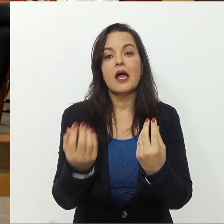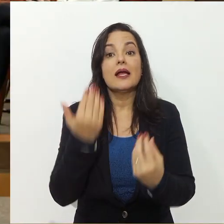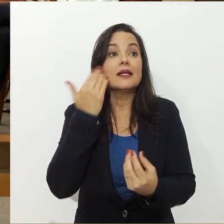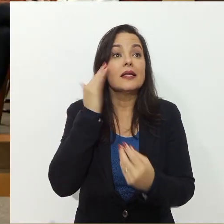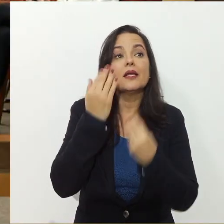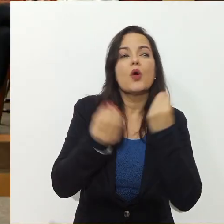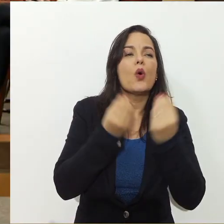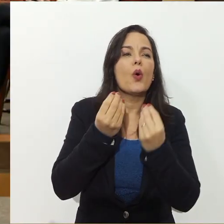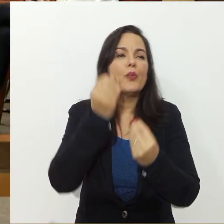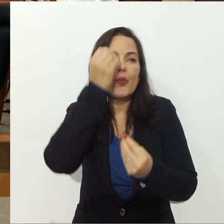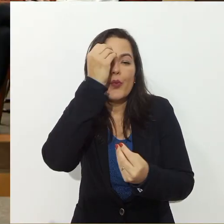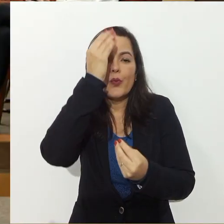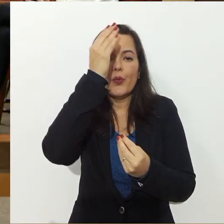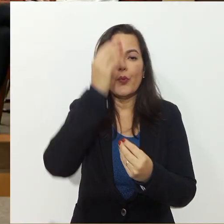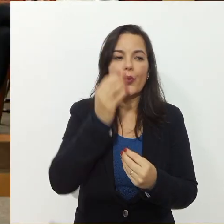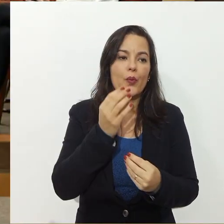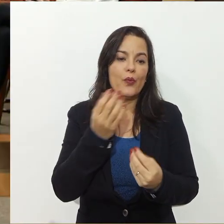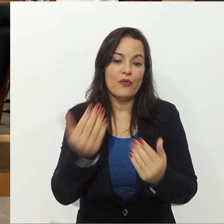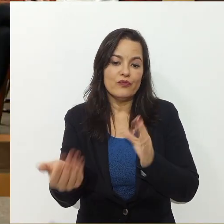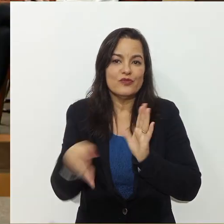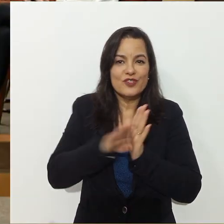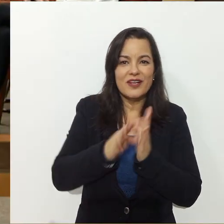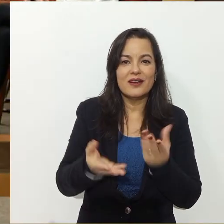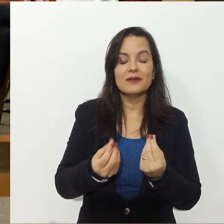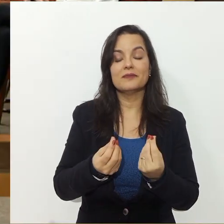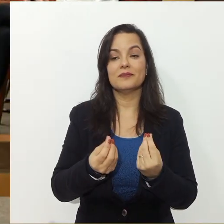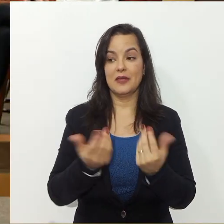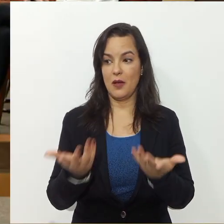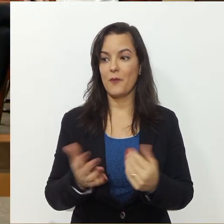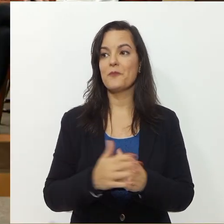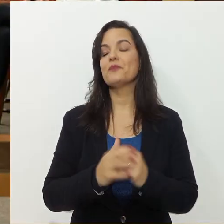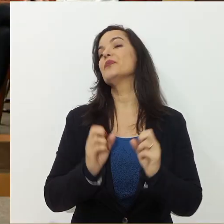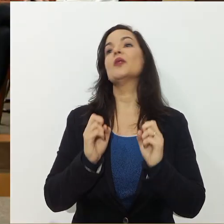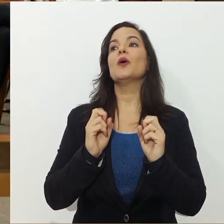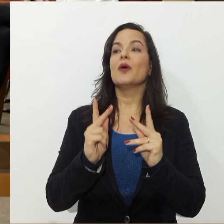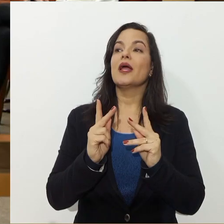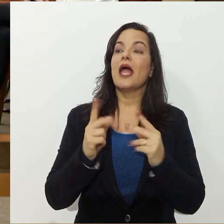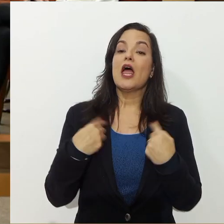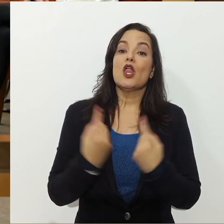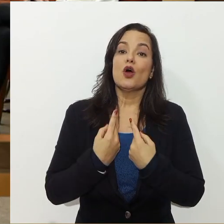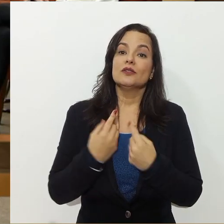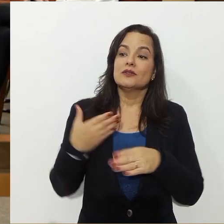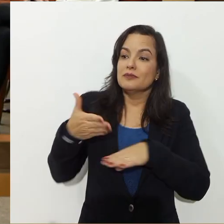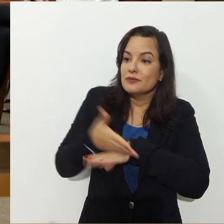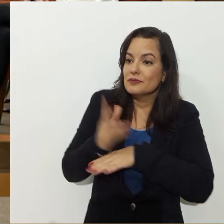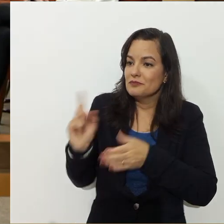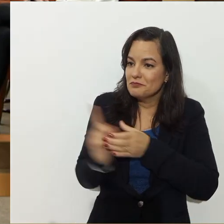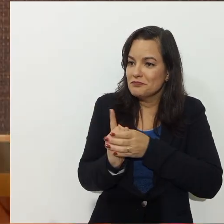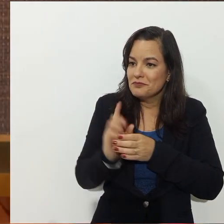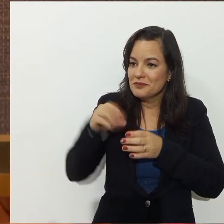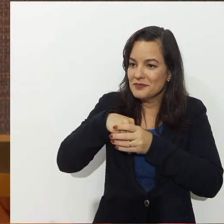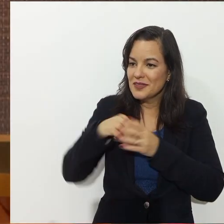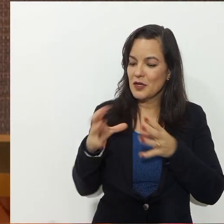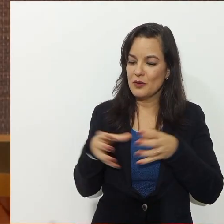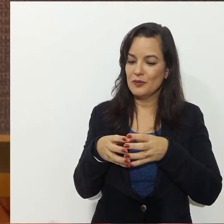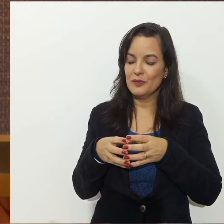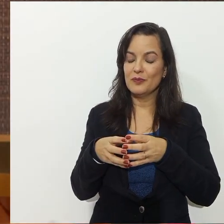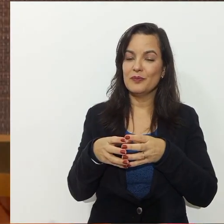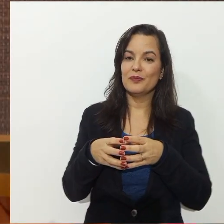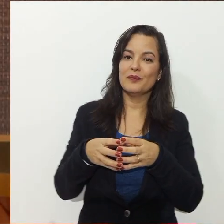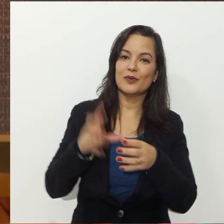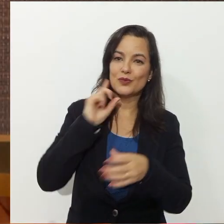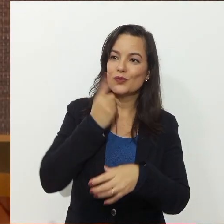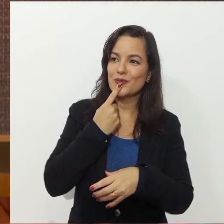onde que caminha. Certo. Todos nós que frequentamos a comunidade surda temos um sinal pessoal que é o nosso